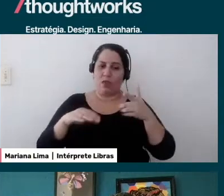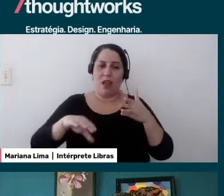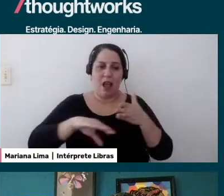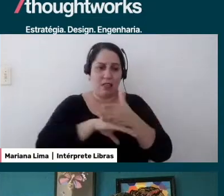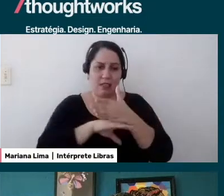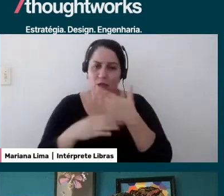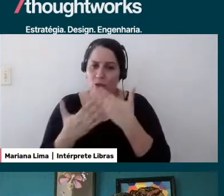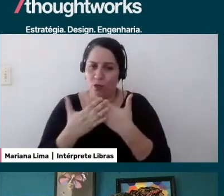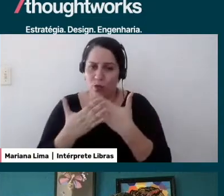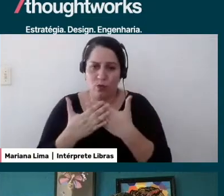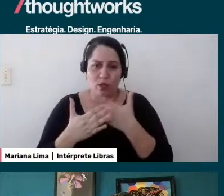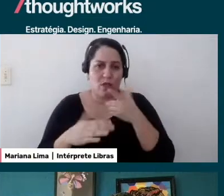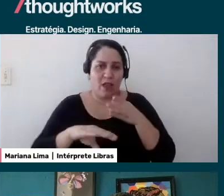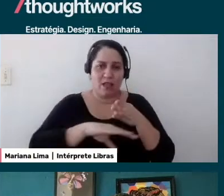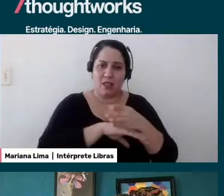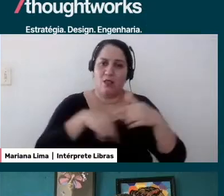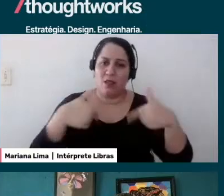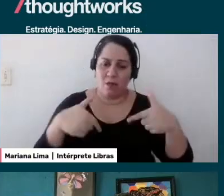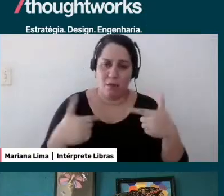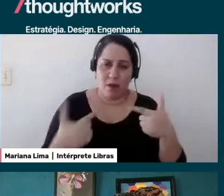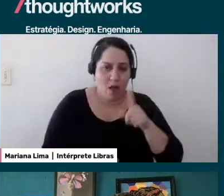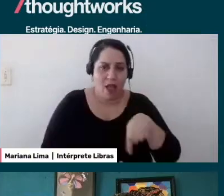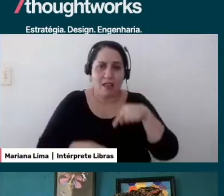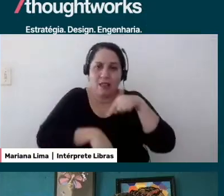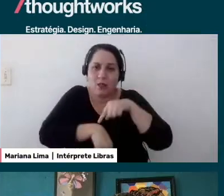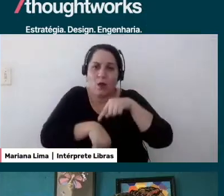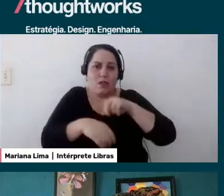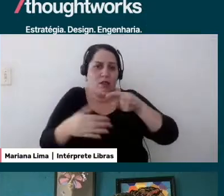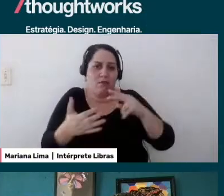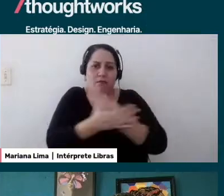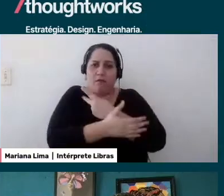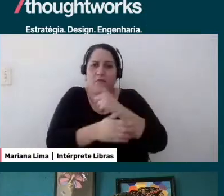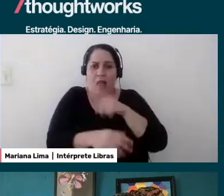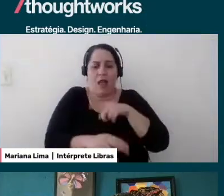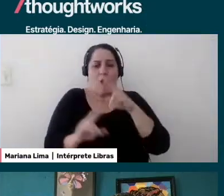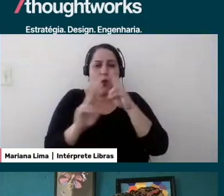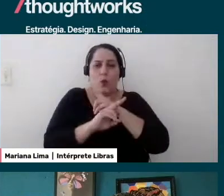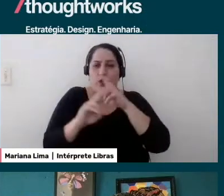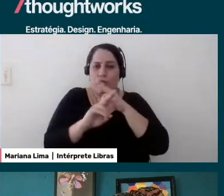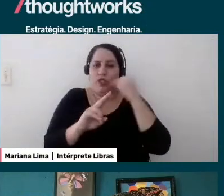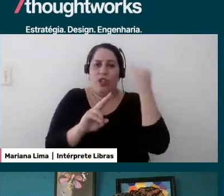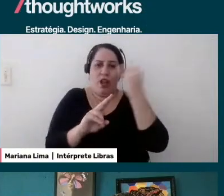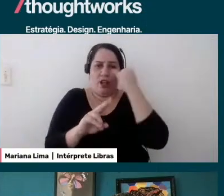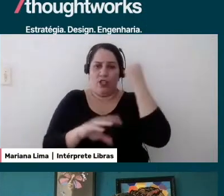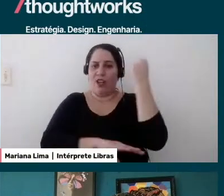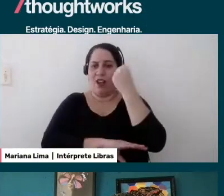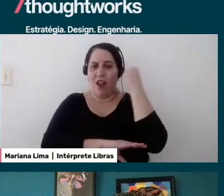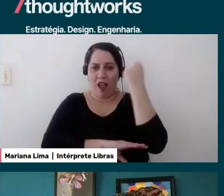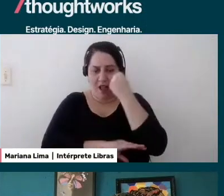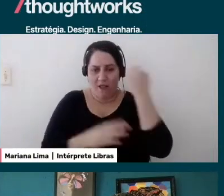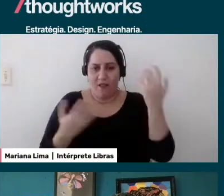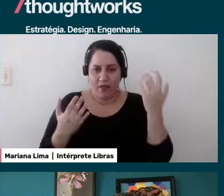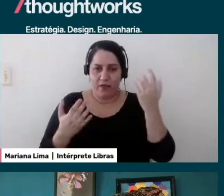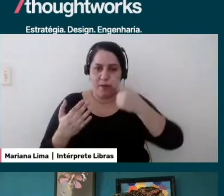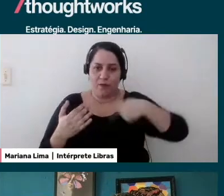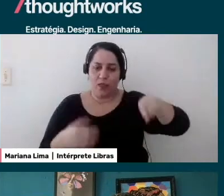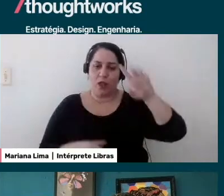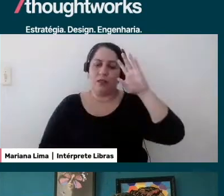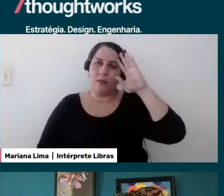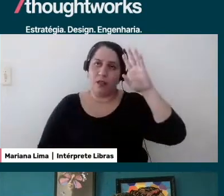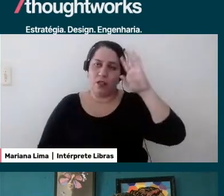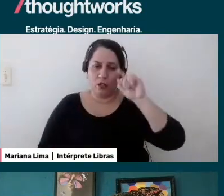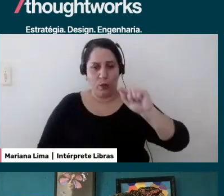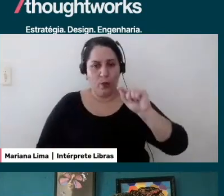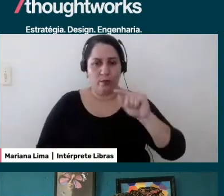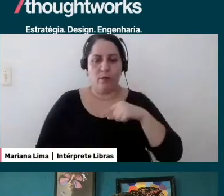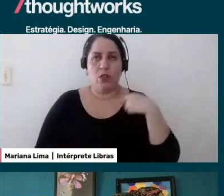uma situação emergencial no nosso país hoje, quando a gente olha para esses dados. E, no nosso caso, a gente